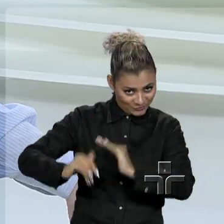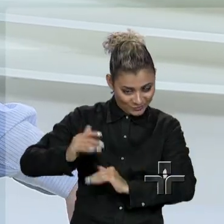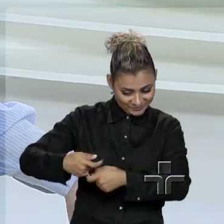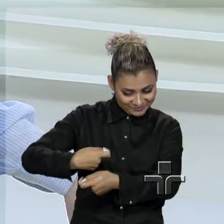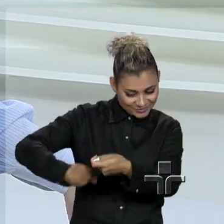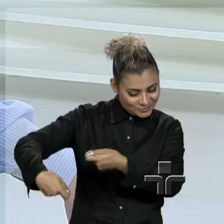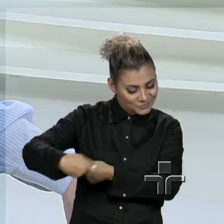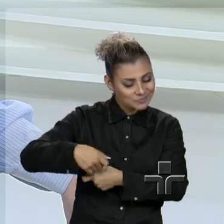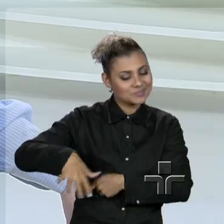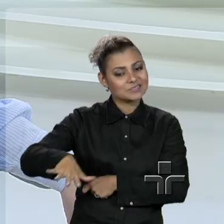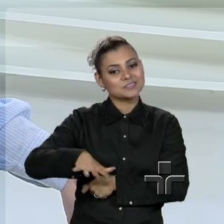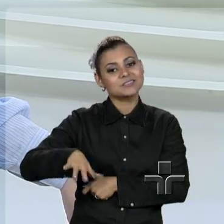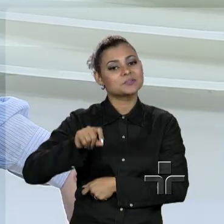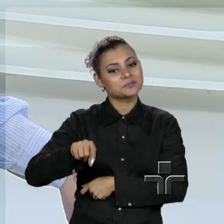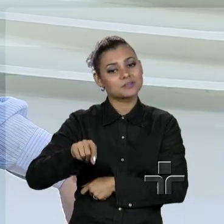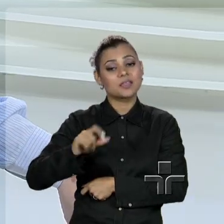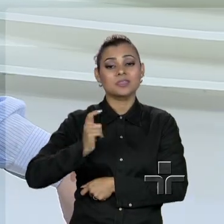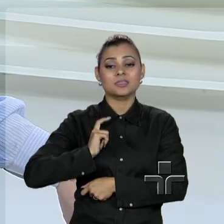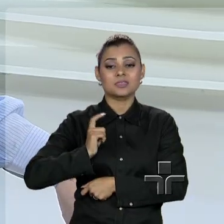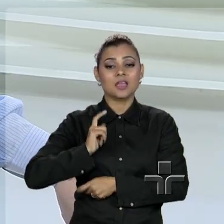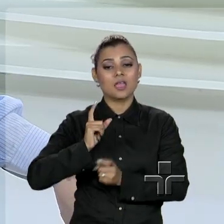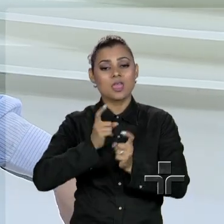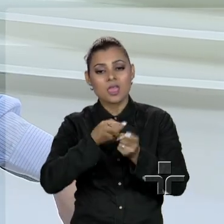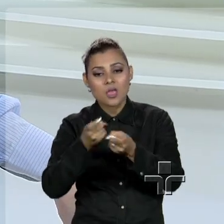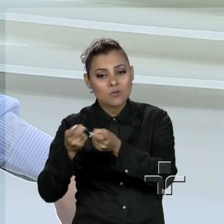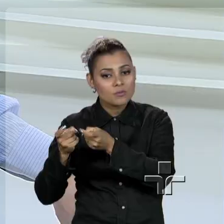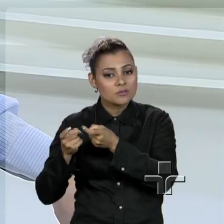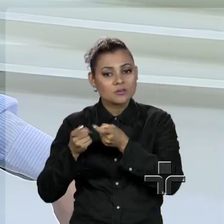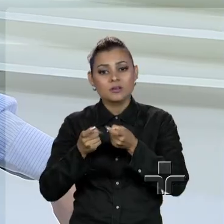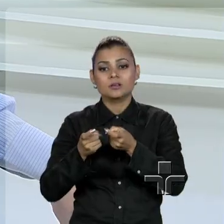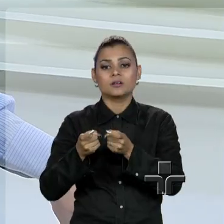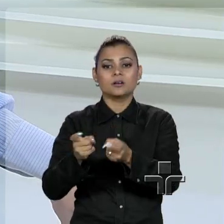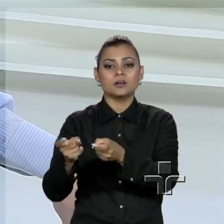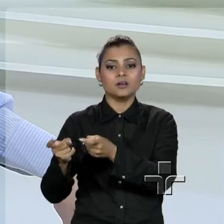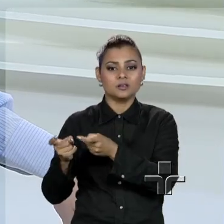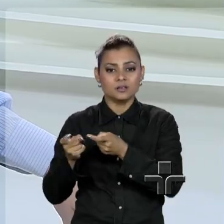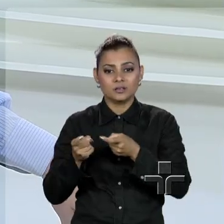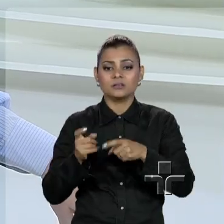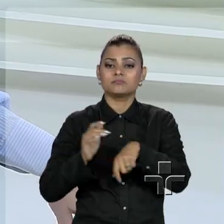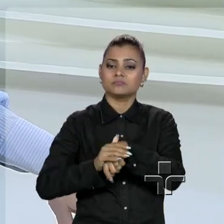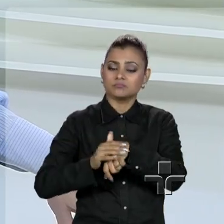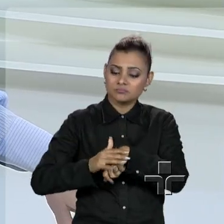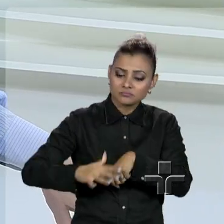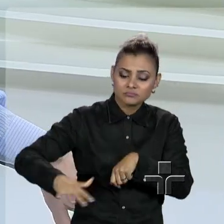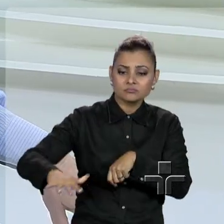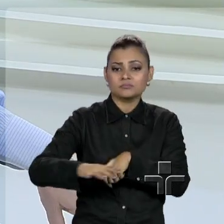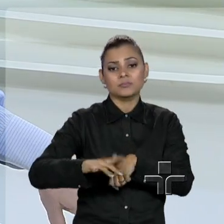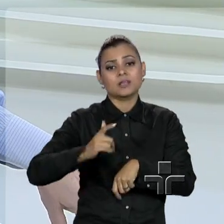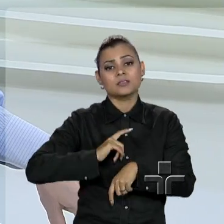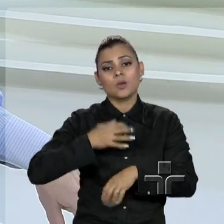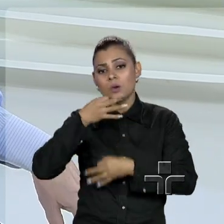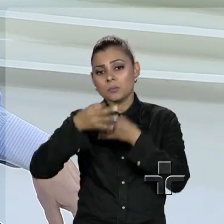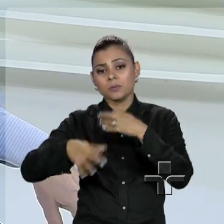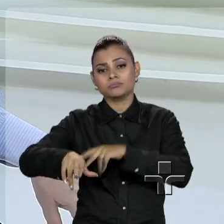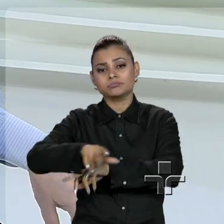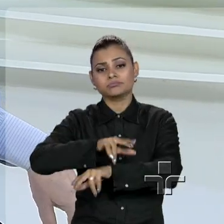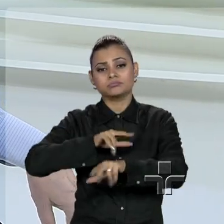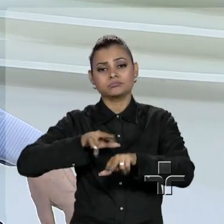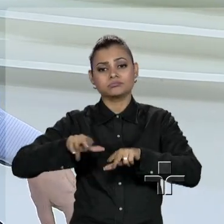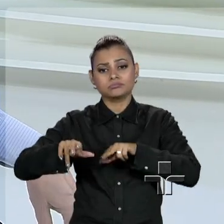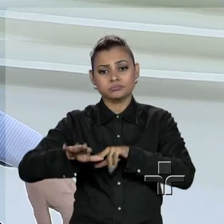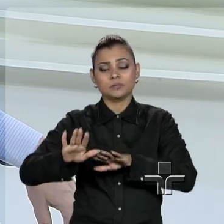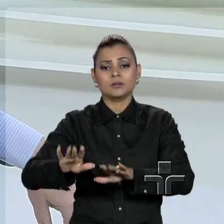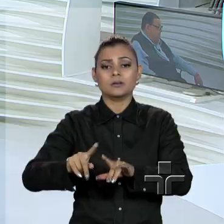a reuniões litero-musicais, nas quais eles trocam entre si equações diferenciais.